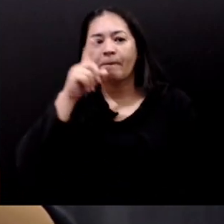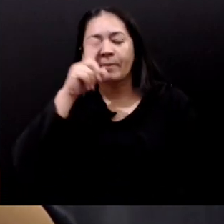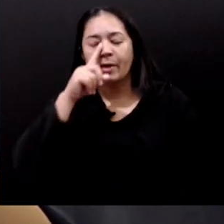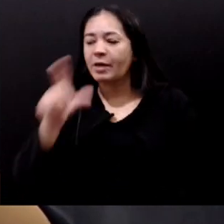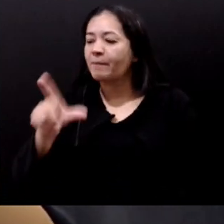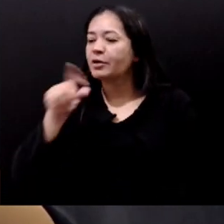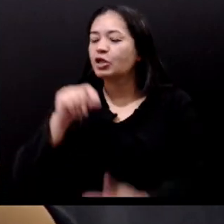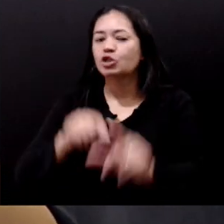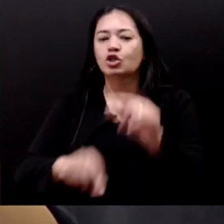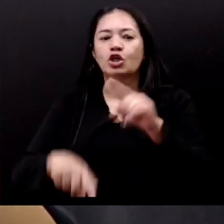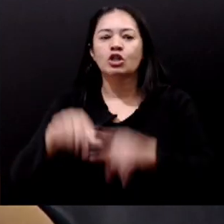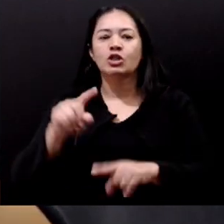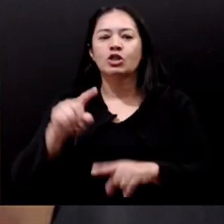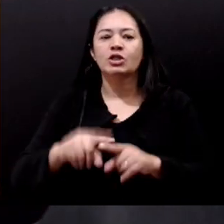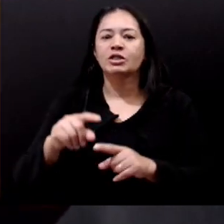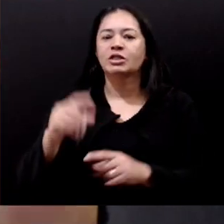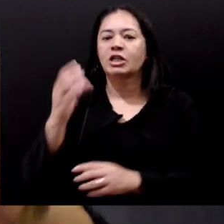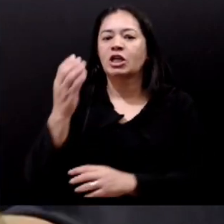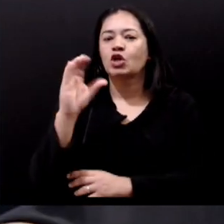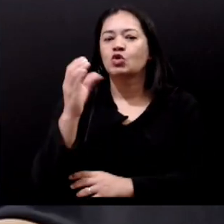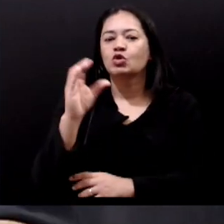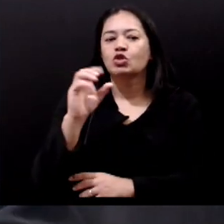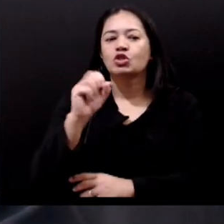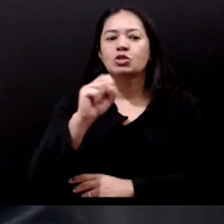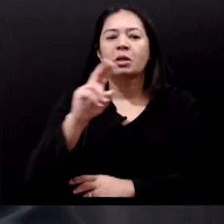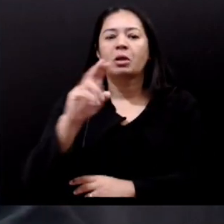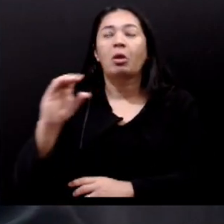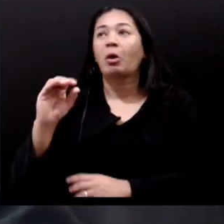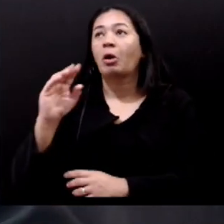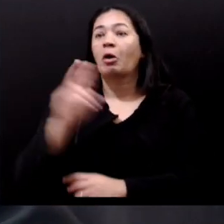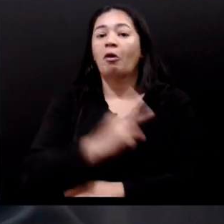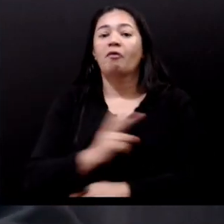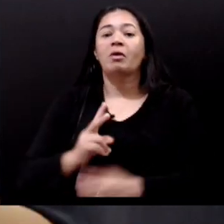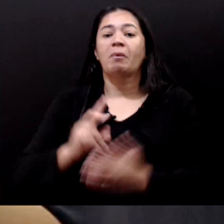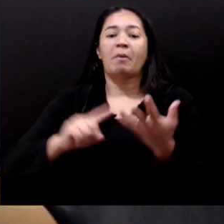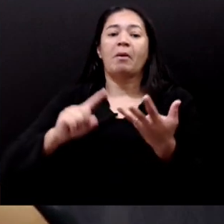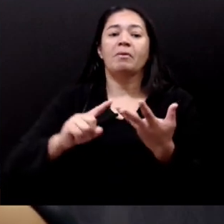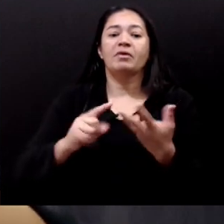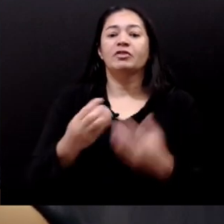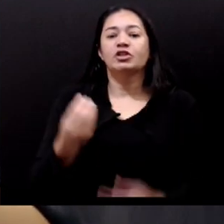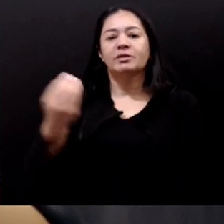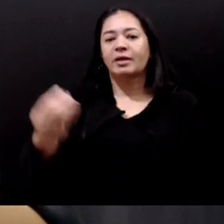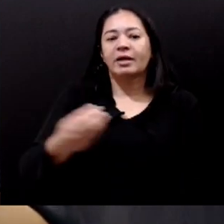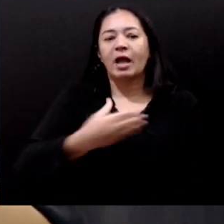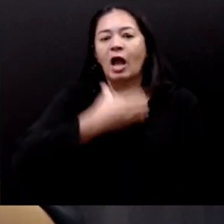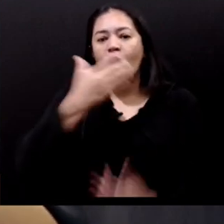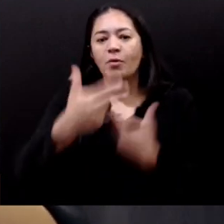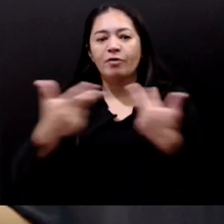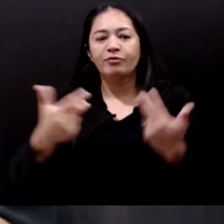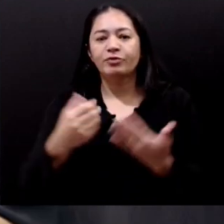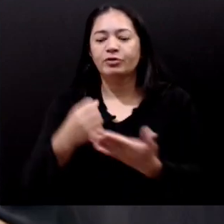vem com vitamina A, B, C, D, E, ao invés de entregar uma fruta para o filho levar, ou um suco Uhum. natural.